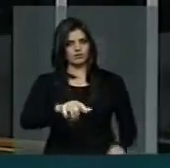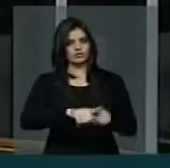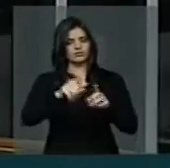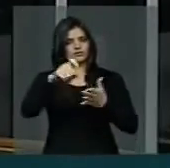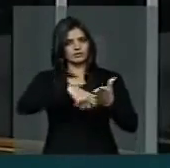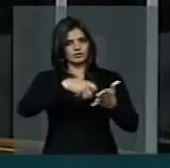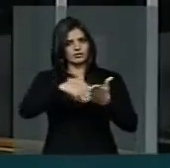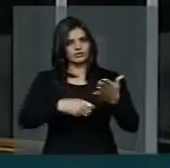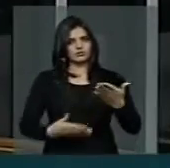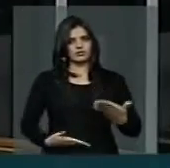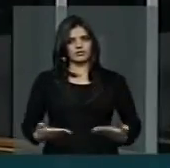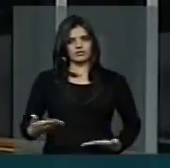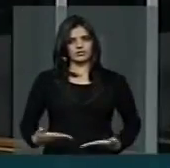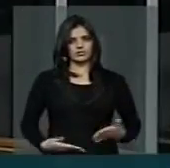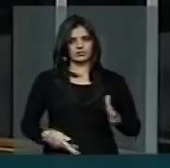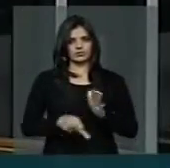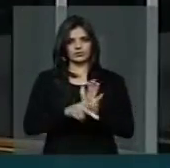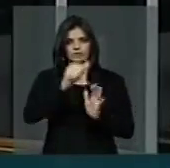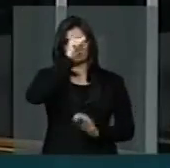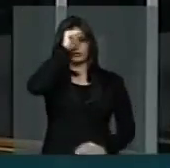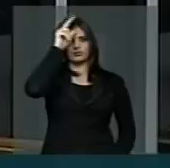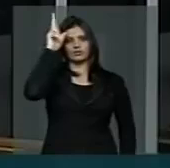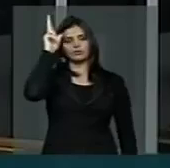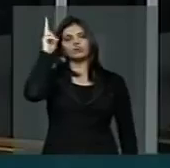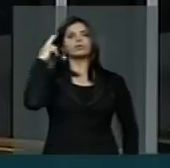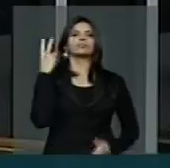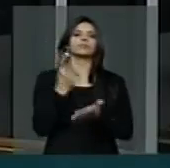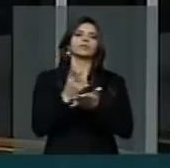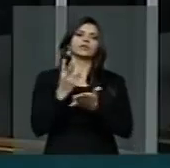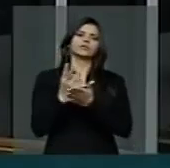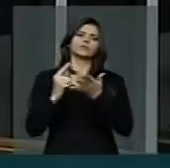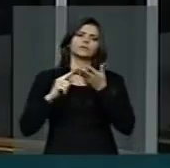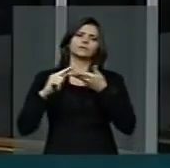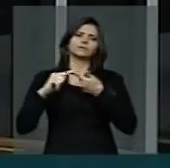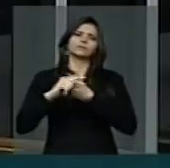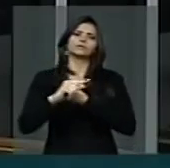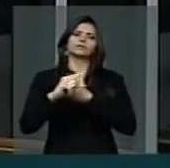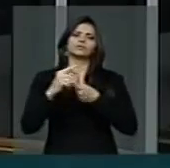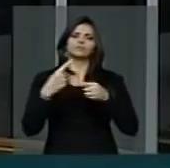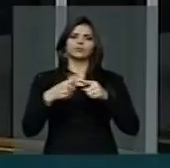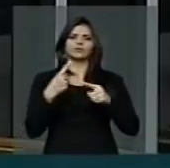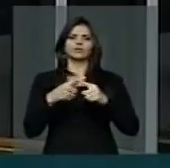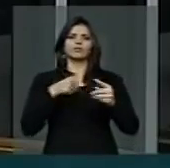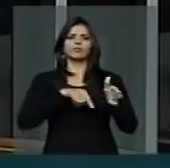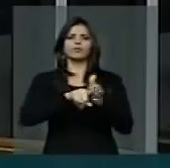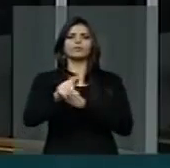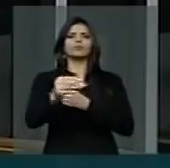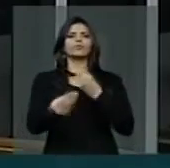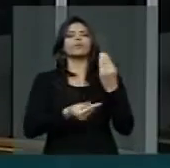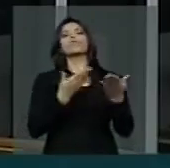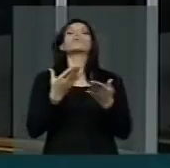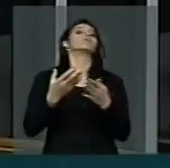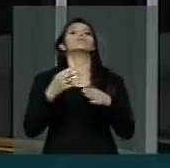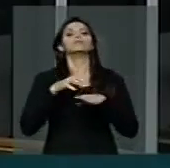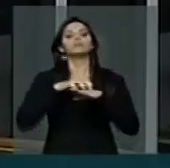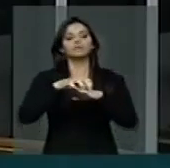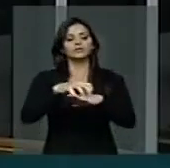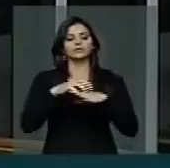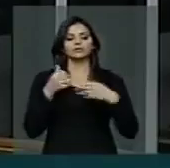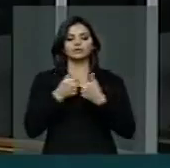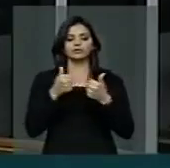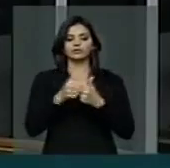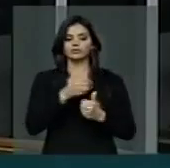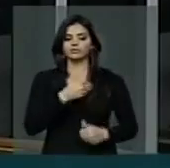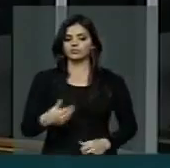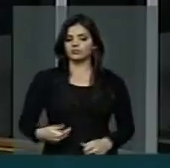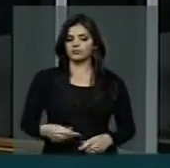sobre serviços das prefeituras sobre os mesmos itens. Na realidade, a pergunta que faço é porque o transporte público hoje